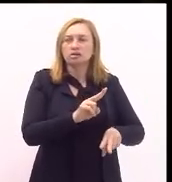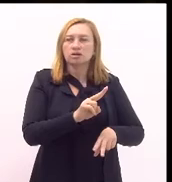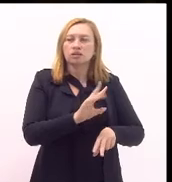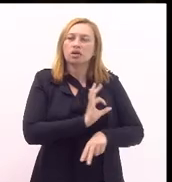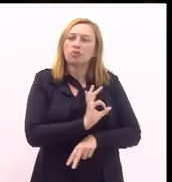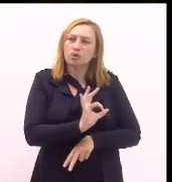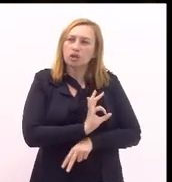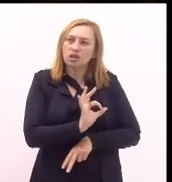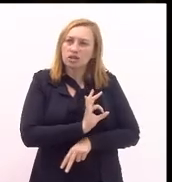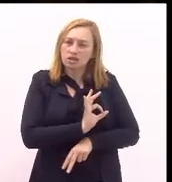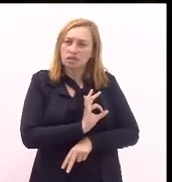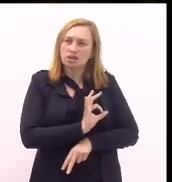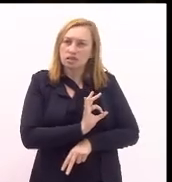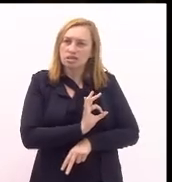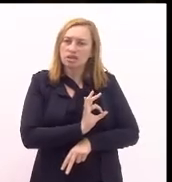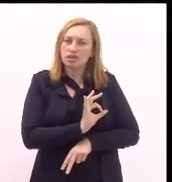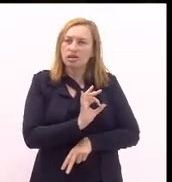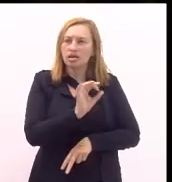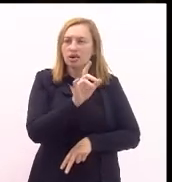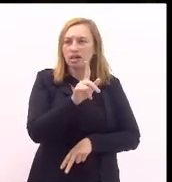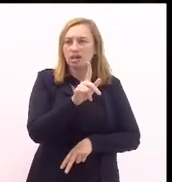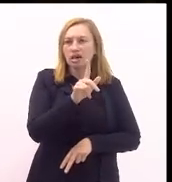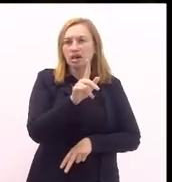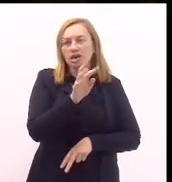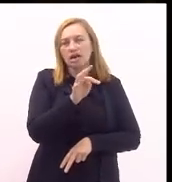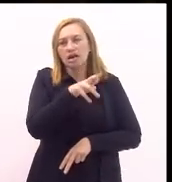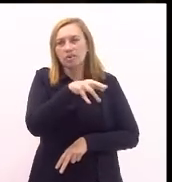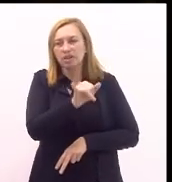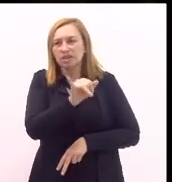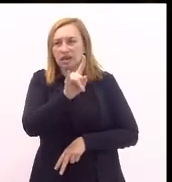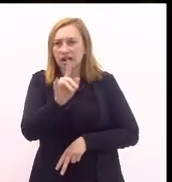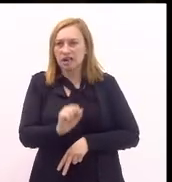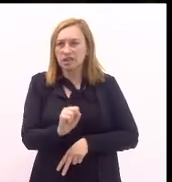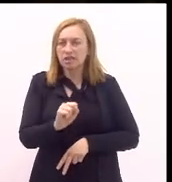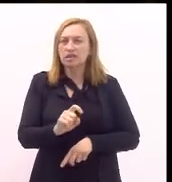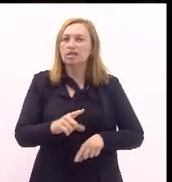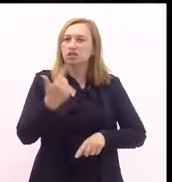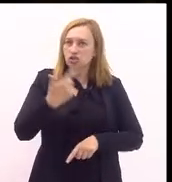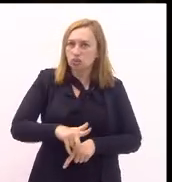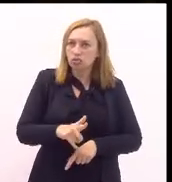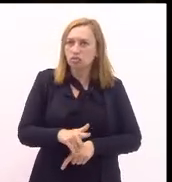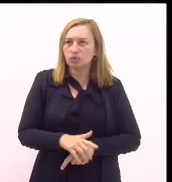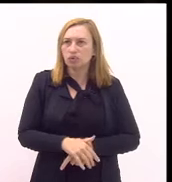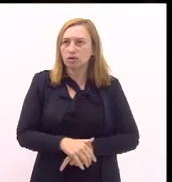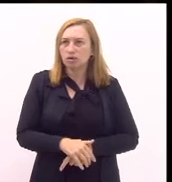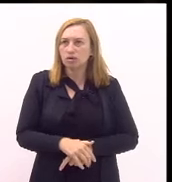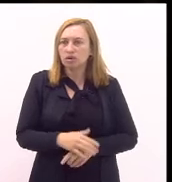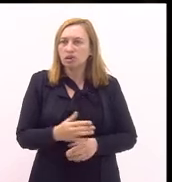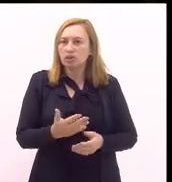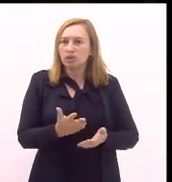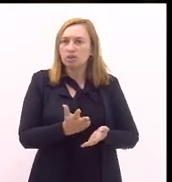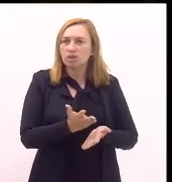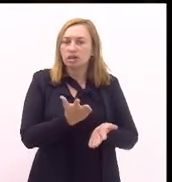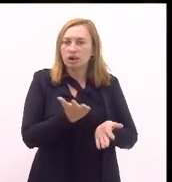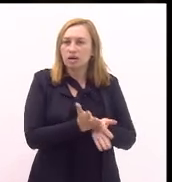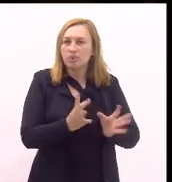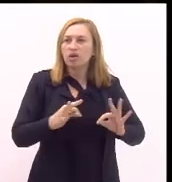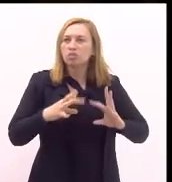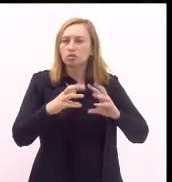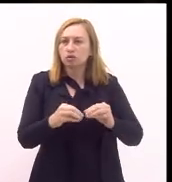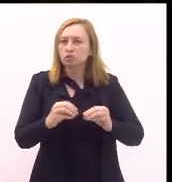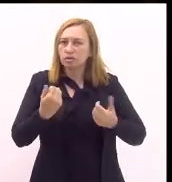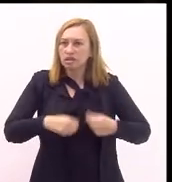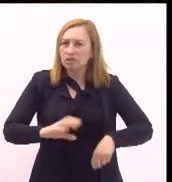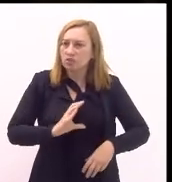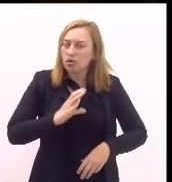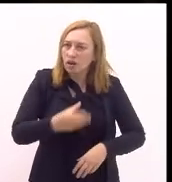A gente às vezes não aguenta mais é muito complicado mas mais uma vez para derrotar tudo que tá aí a gente tem que